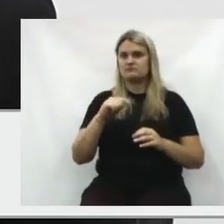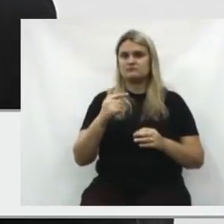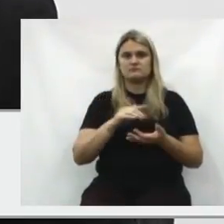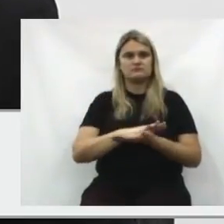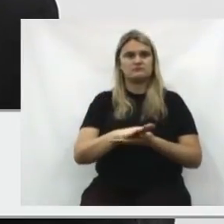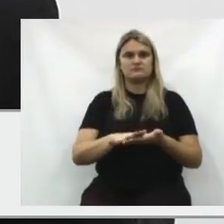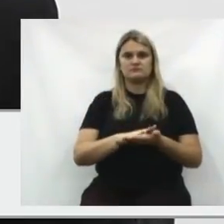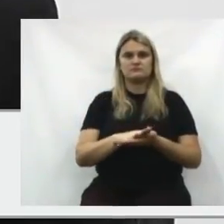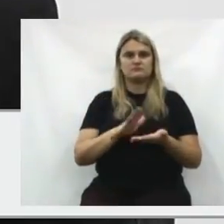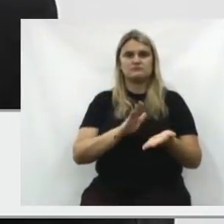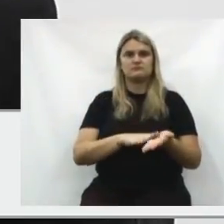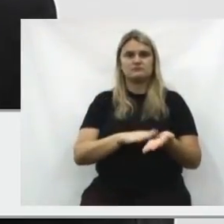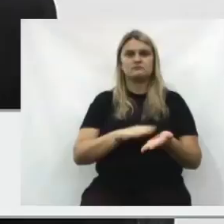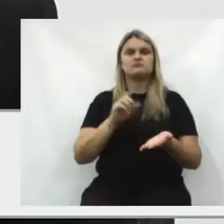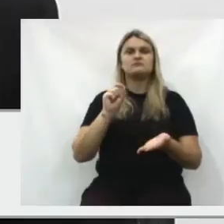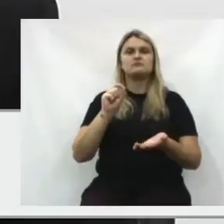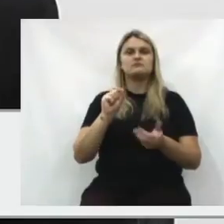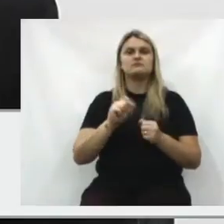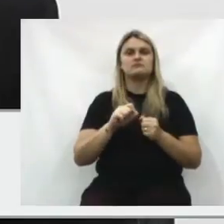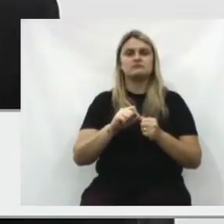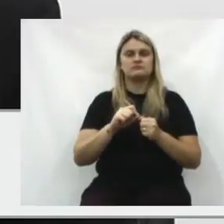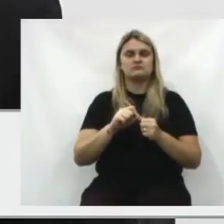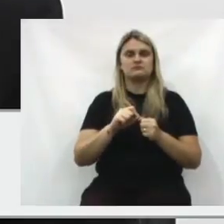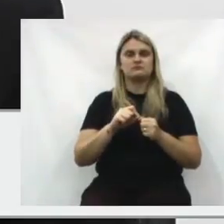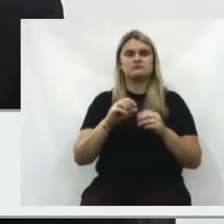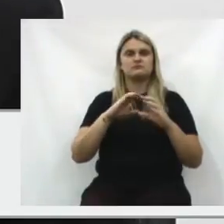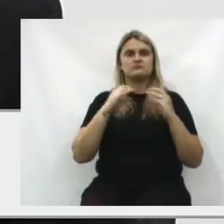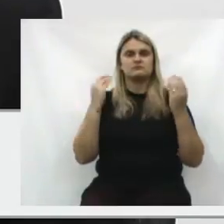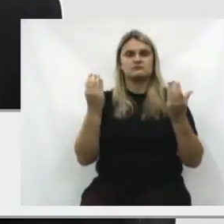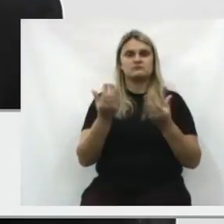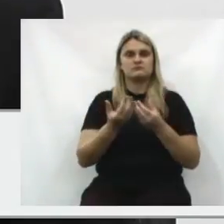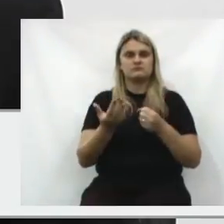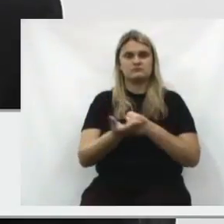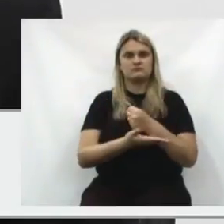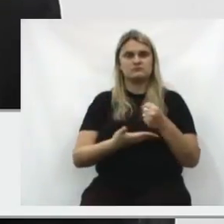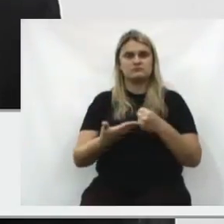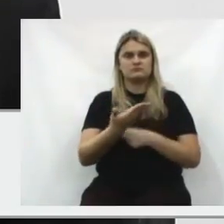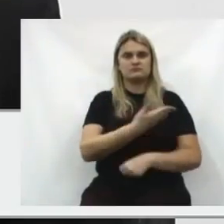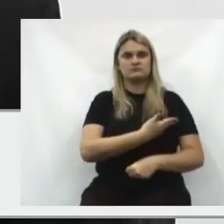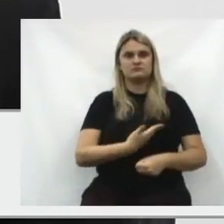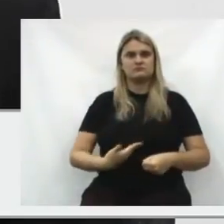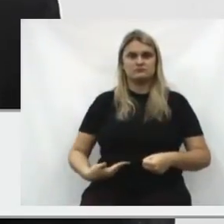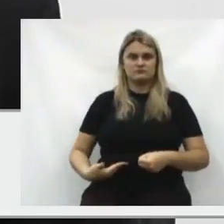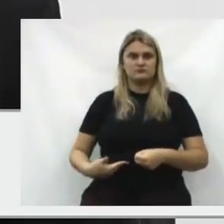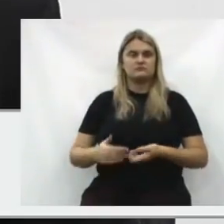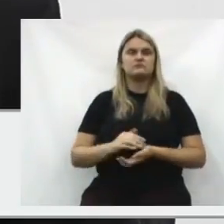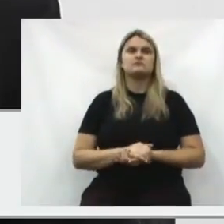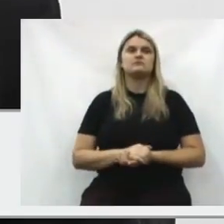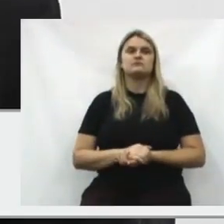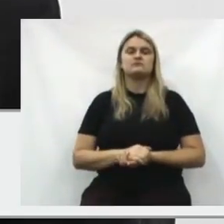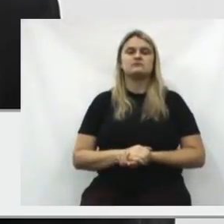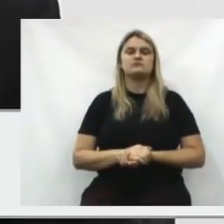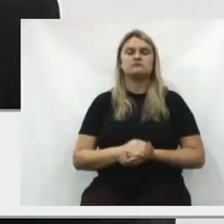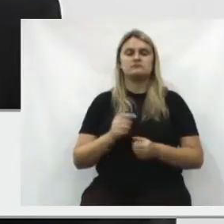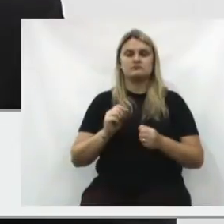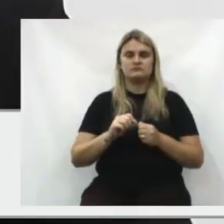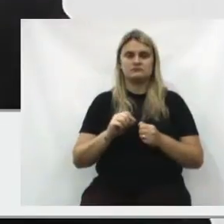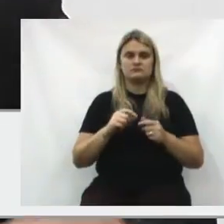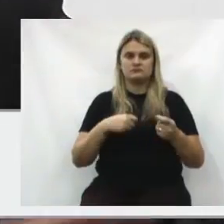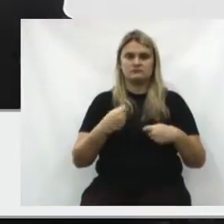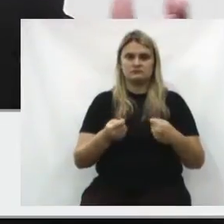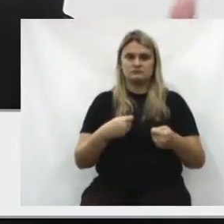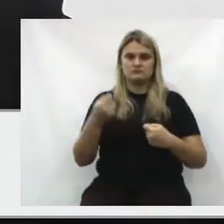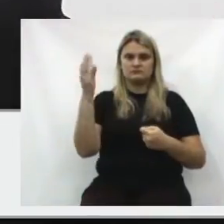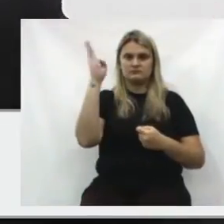reforma sem dar sua contrapartida. Congressistas da base do governo,